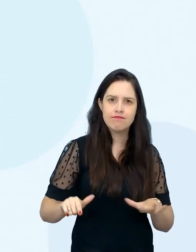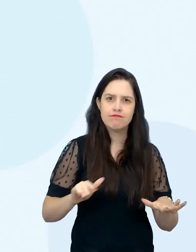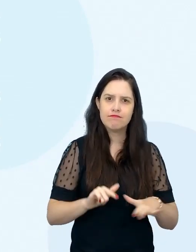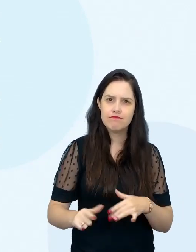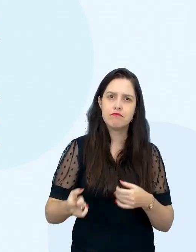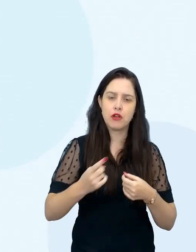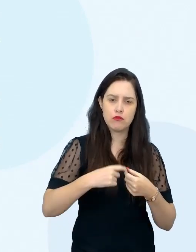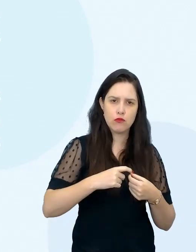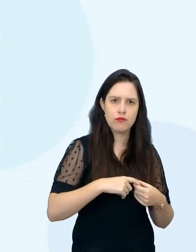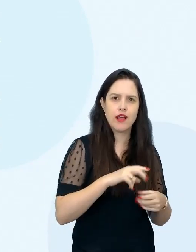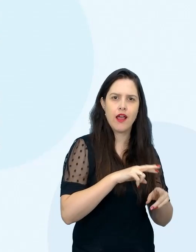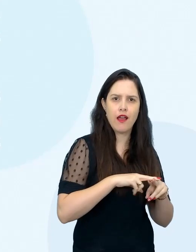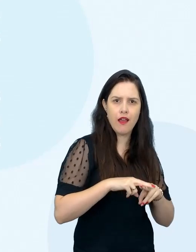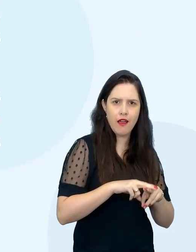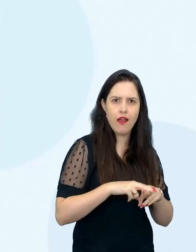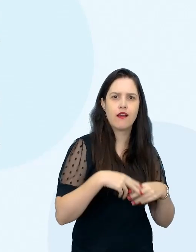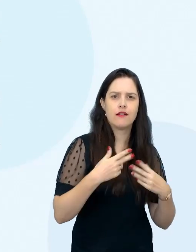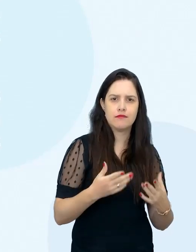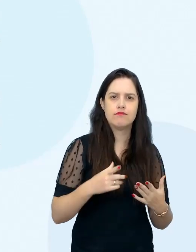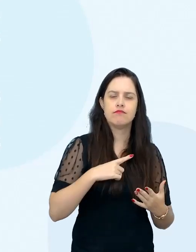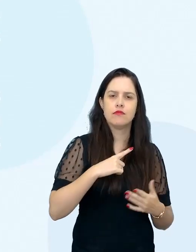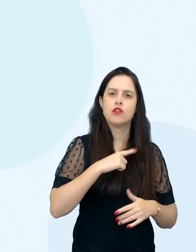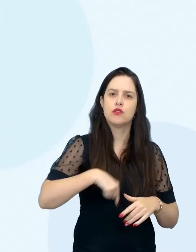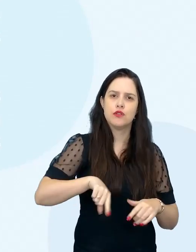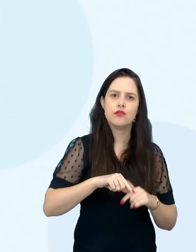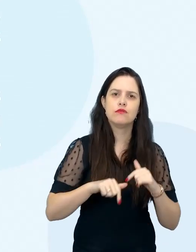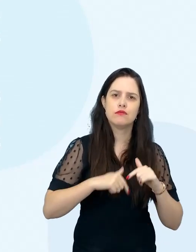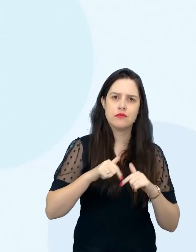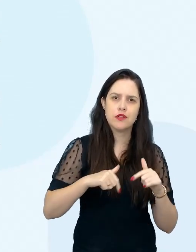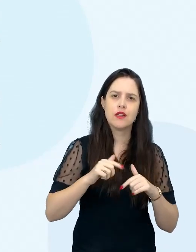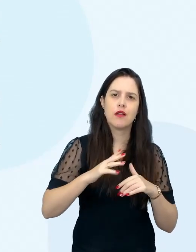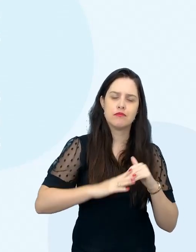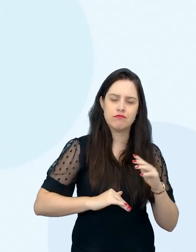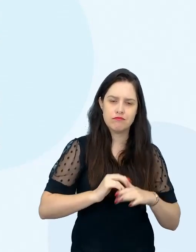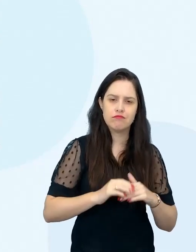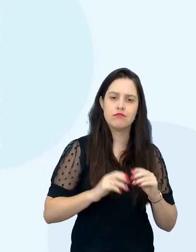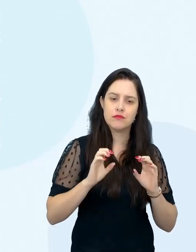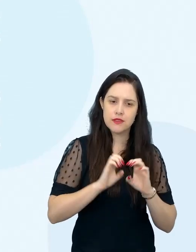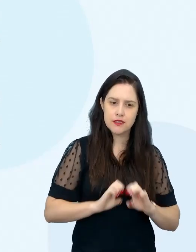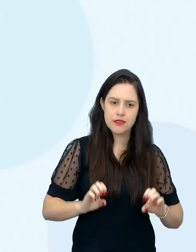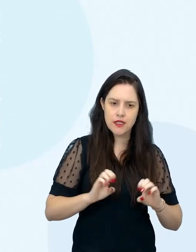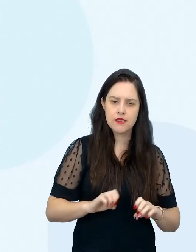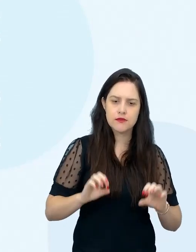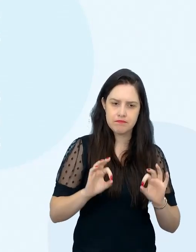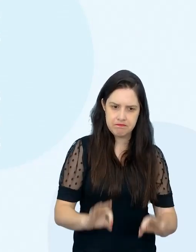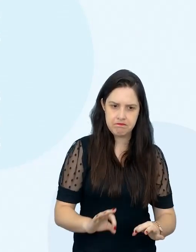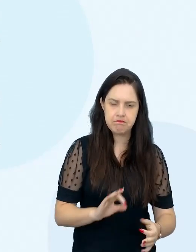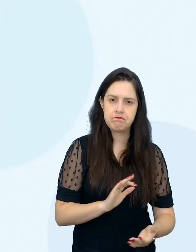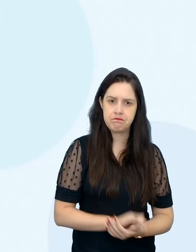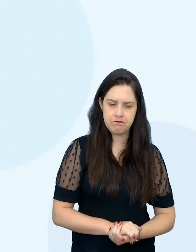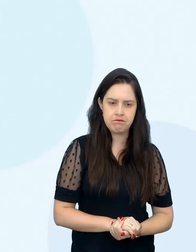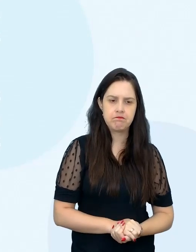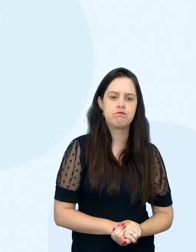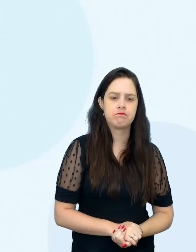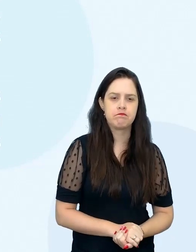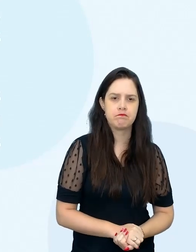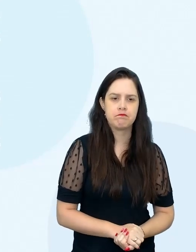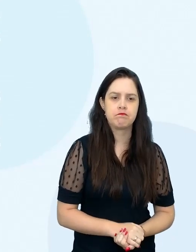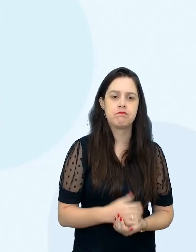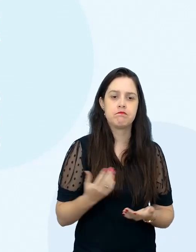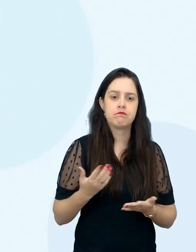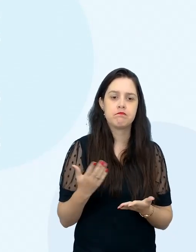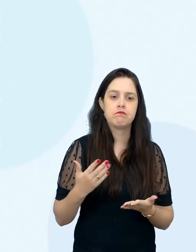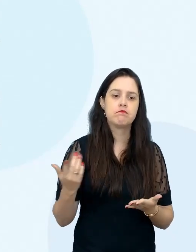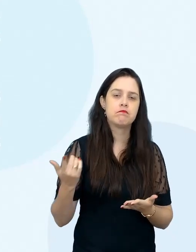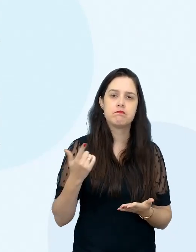na recuperação, e as outras aulas a gente trabalha aí com as habilidades essenciais e com o currículo do 6º ano mesmo, certo? Então, essas são algumas